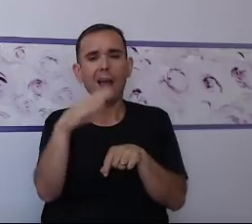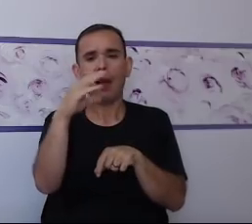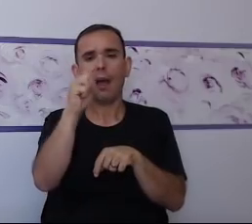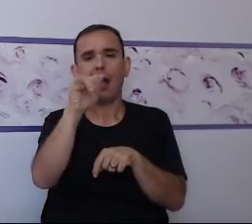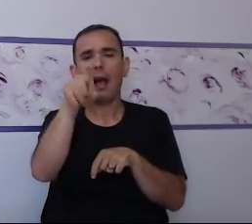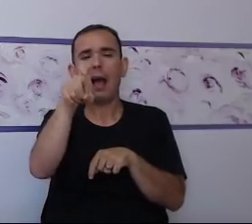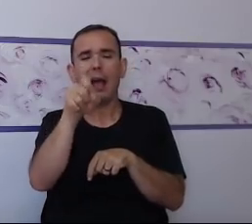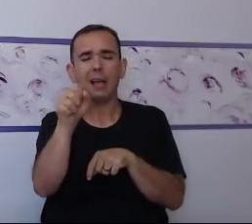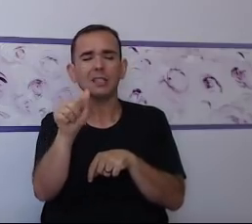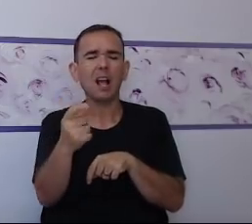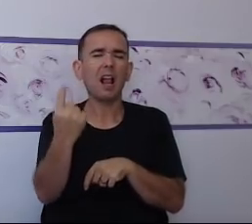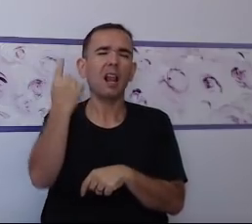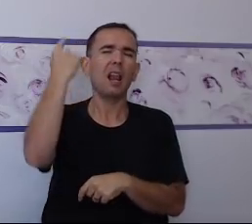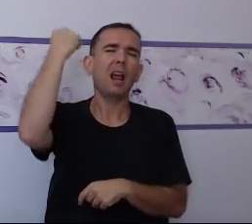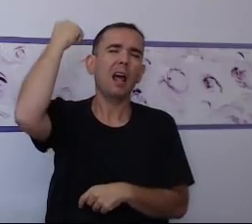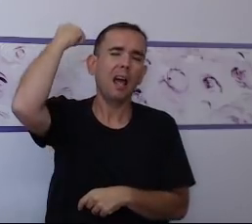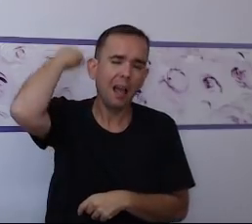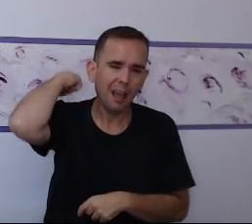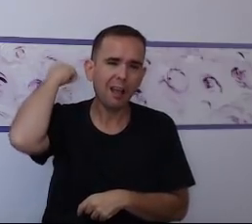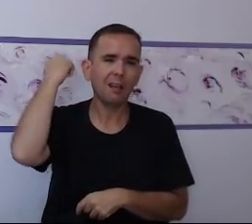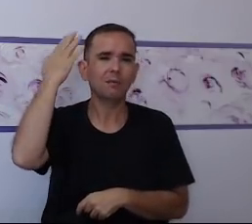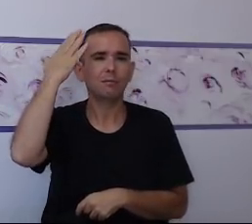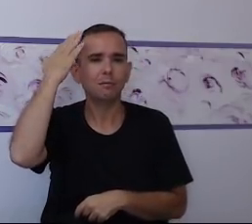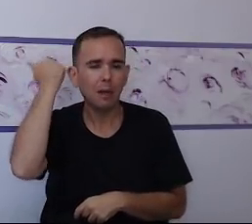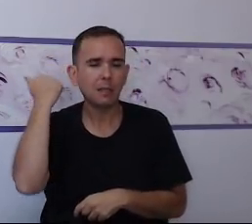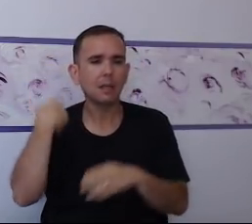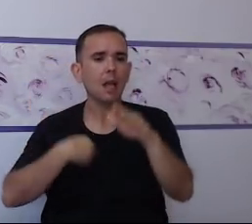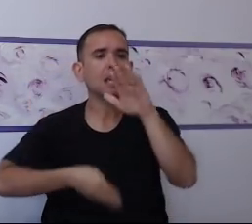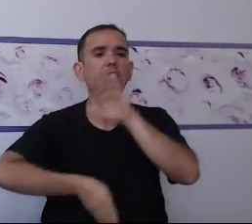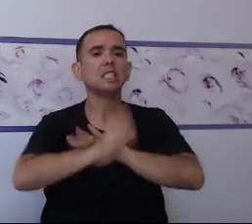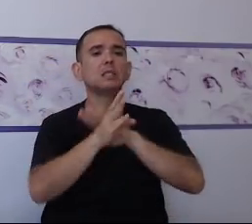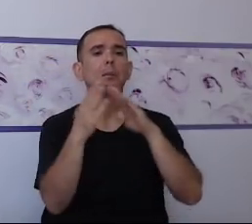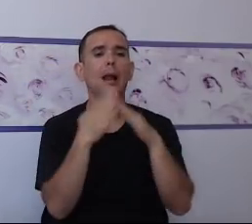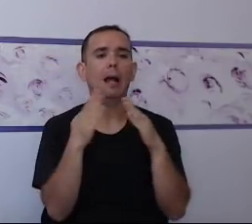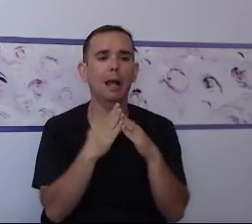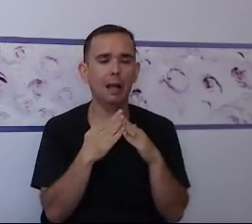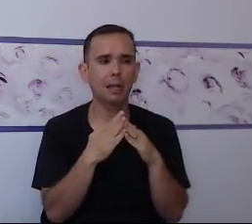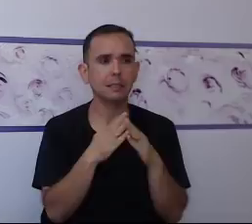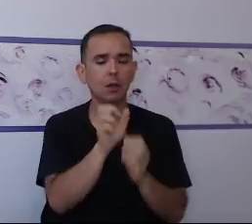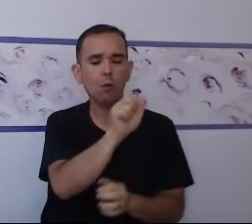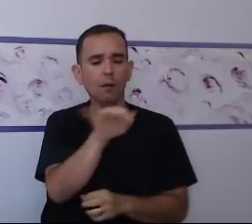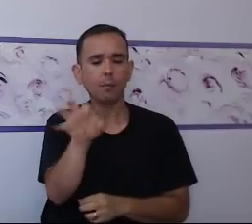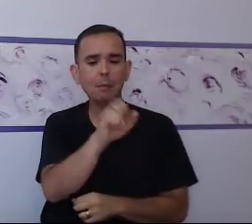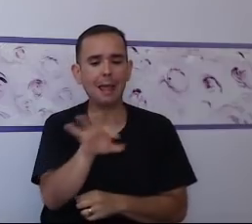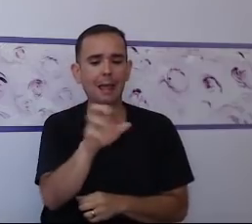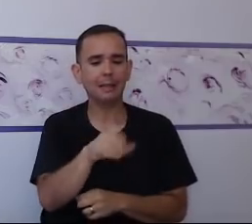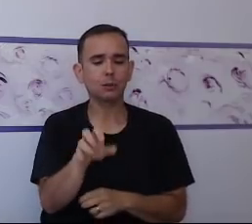lá atrás que o profissional mande, envie para casa, né? Com o alfabeto